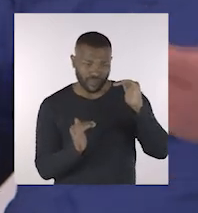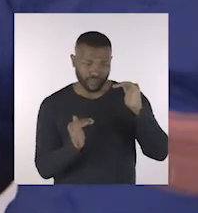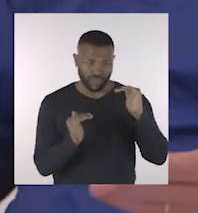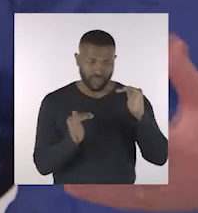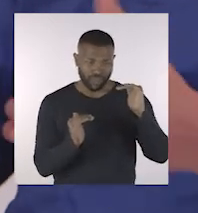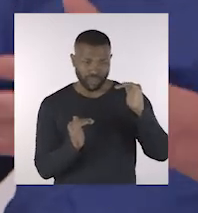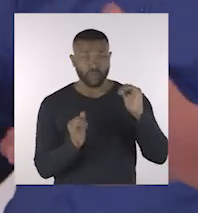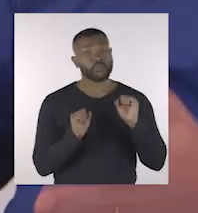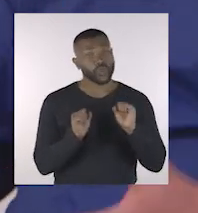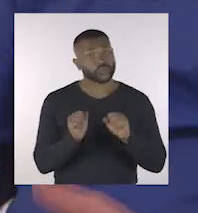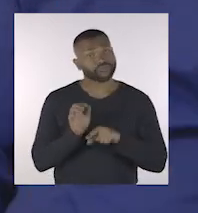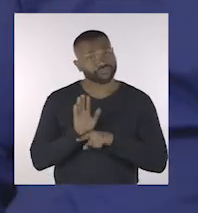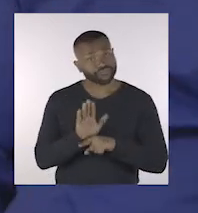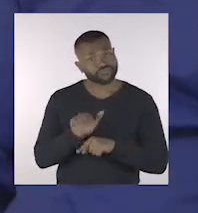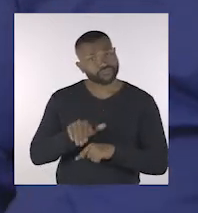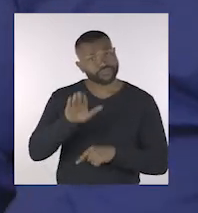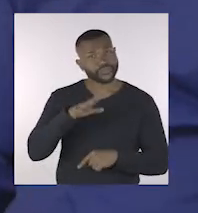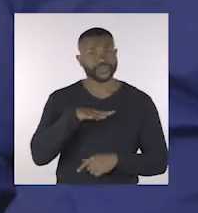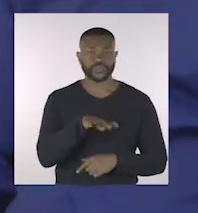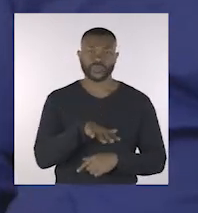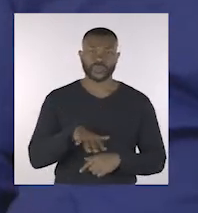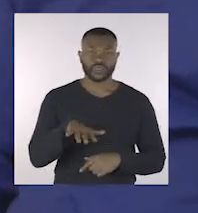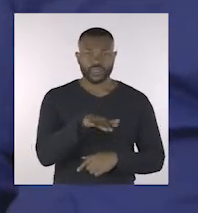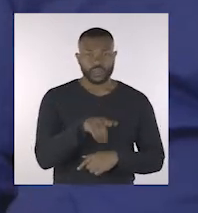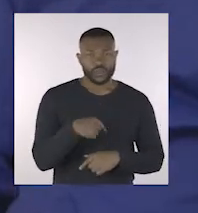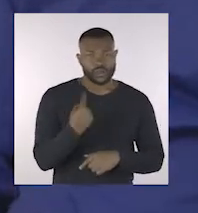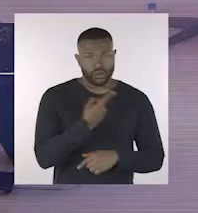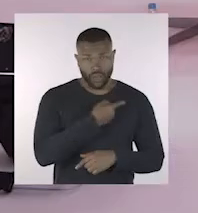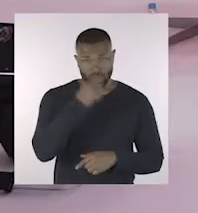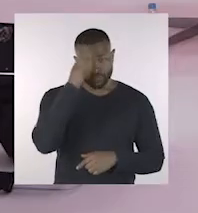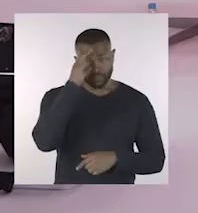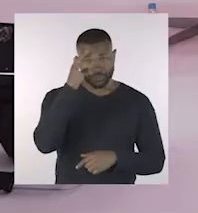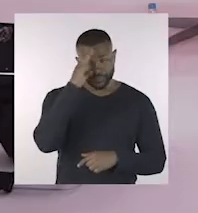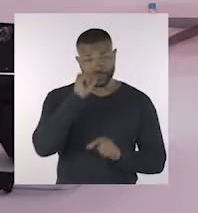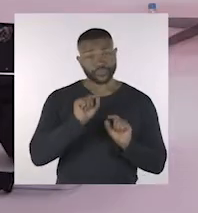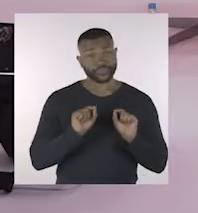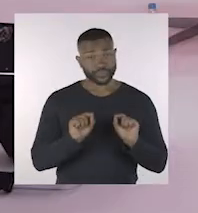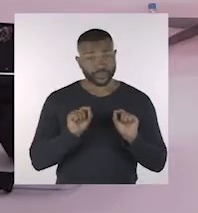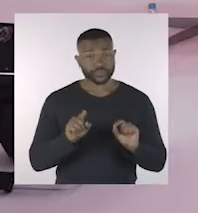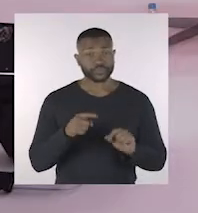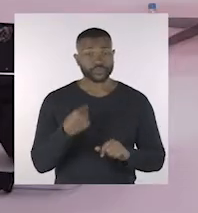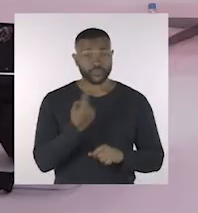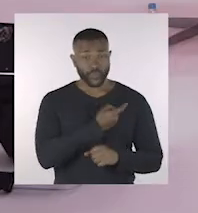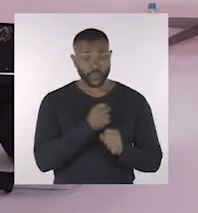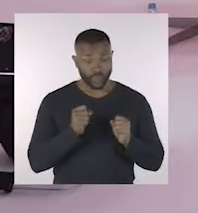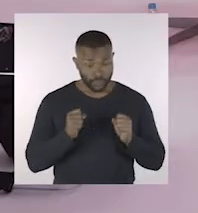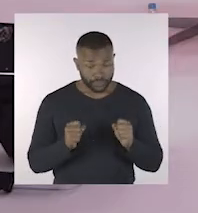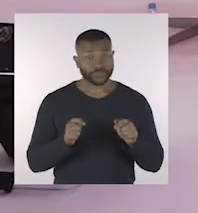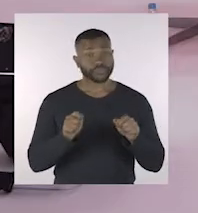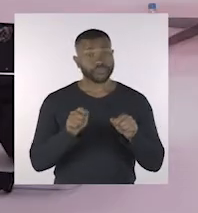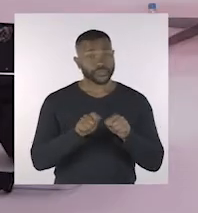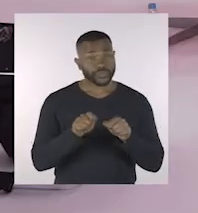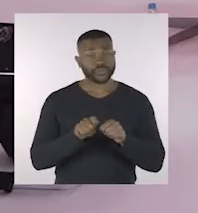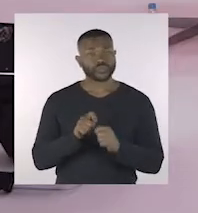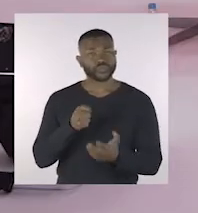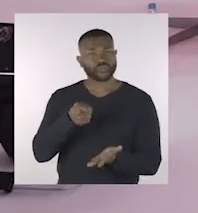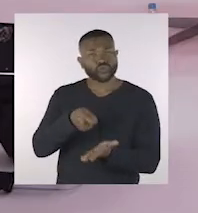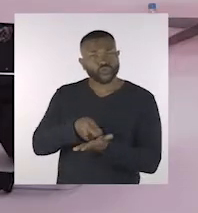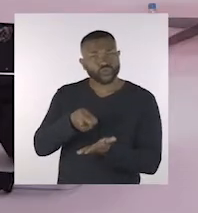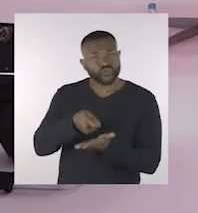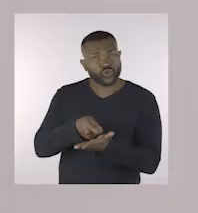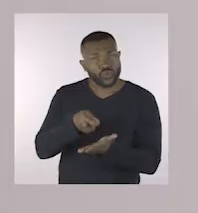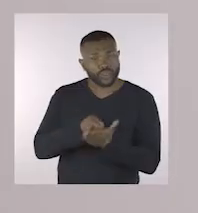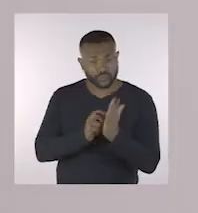desigualdade que poderiam ajudar um pouco mais a cidade né é o que a gente imagina é a gente poder fazer